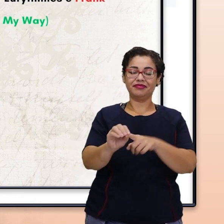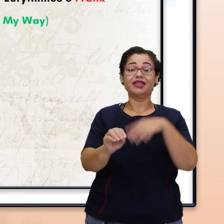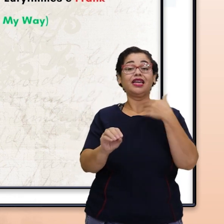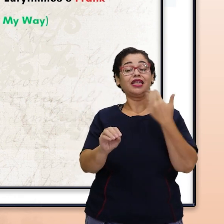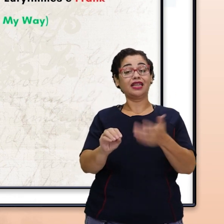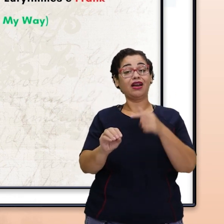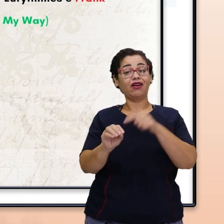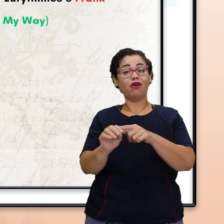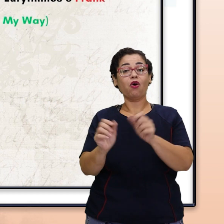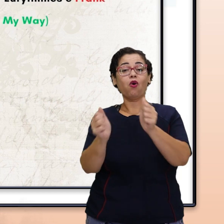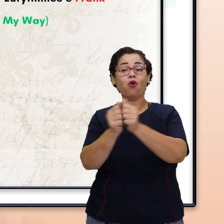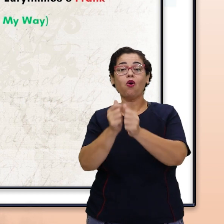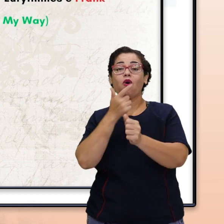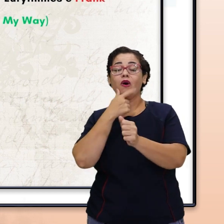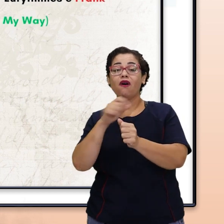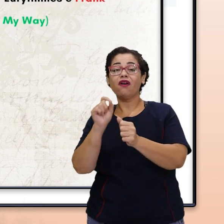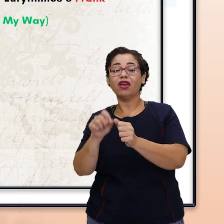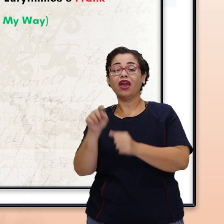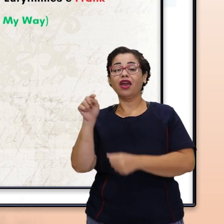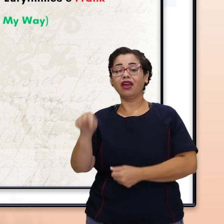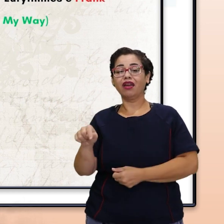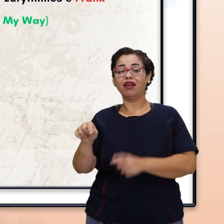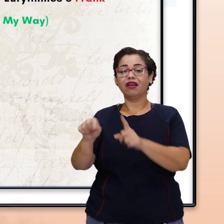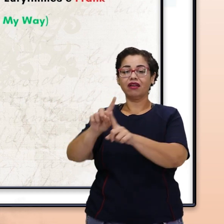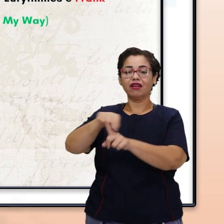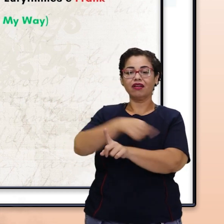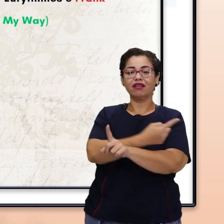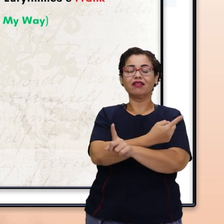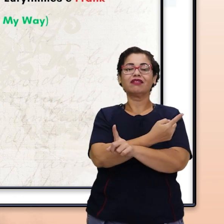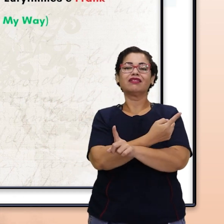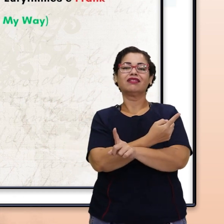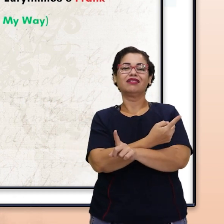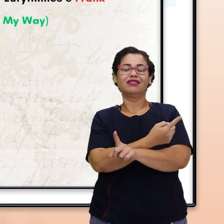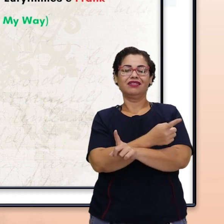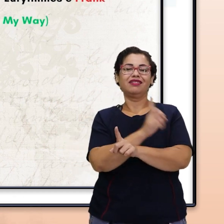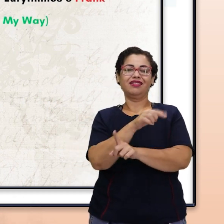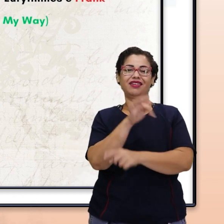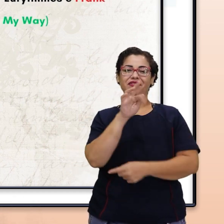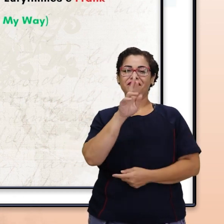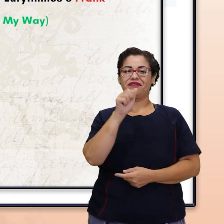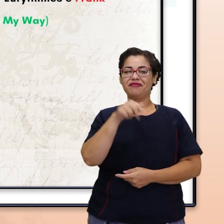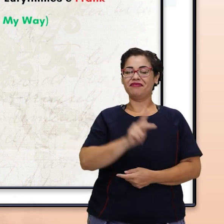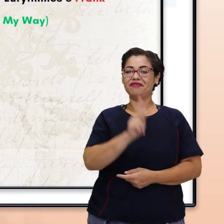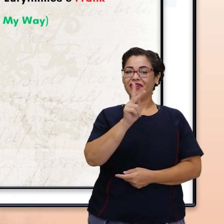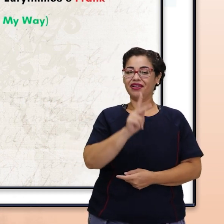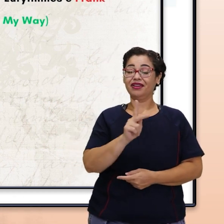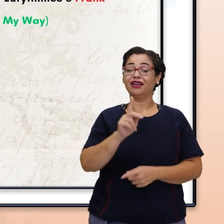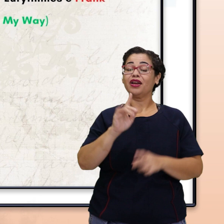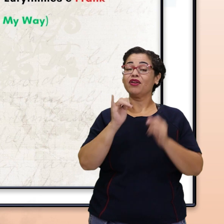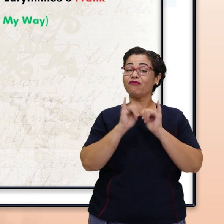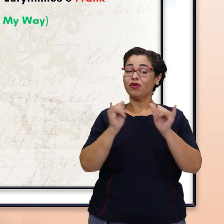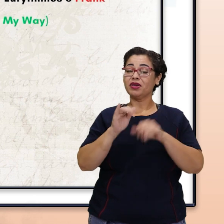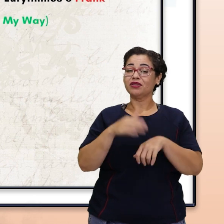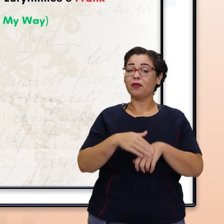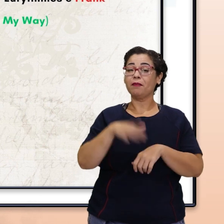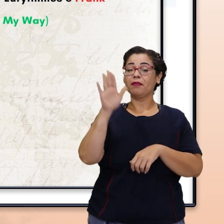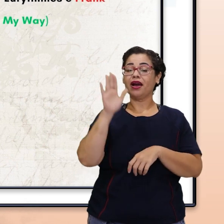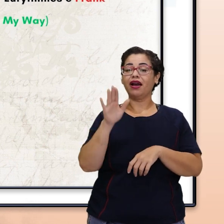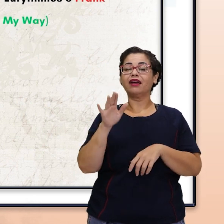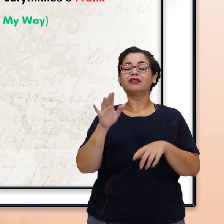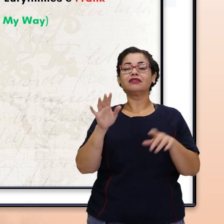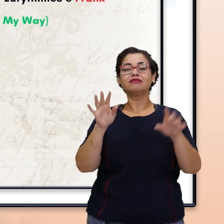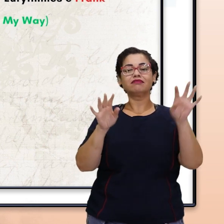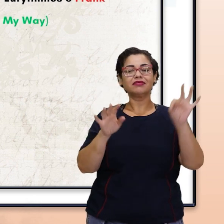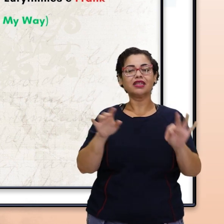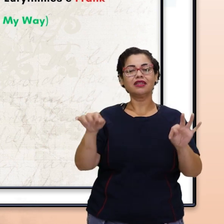Logo, com quem está se referindo a Frank Sinatra. Temos aqui uma informação a mais que o autor do texto